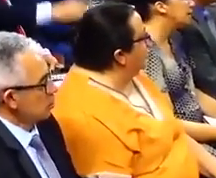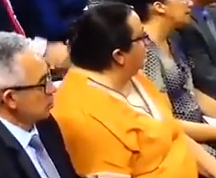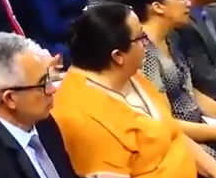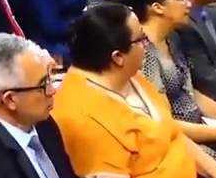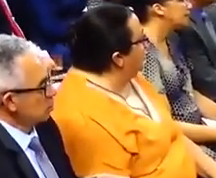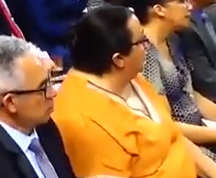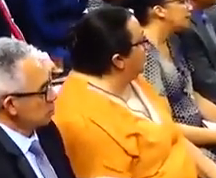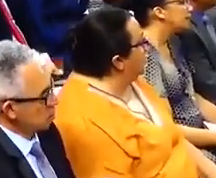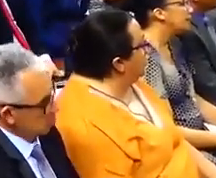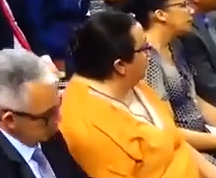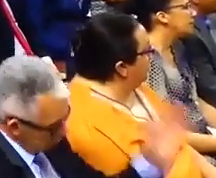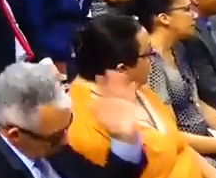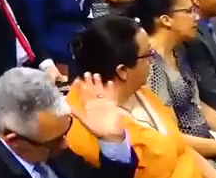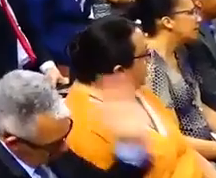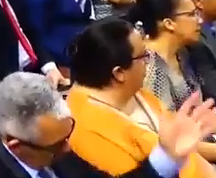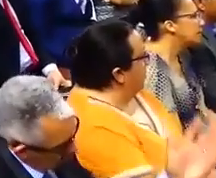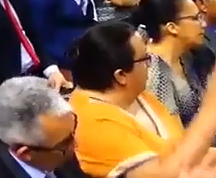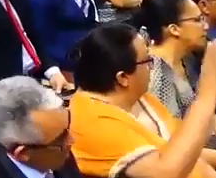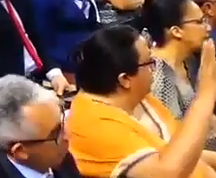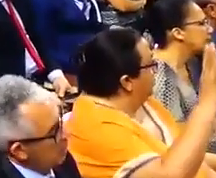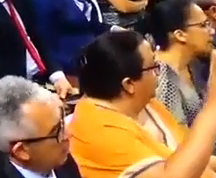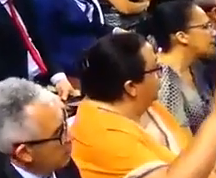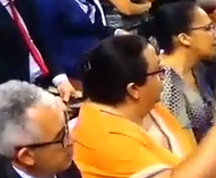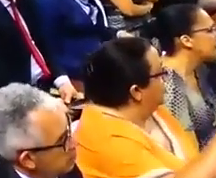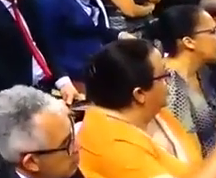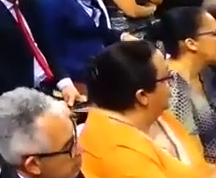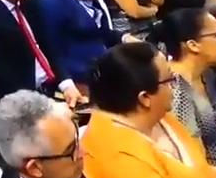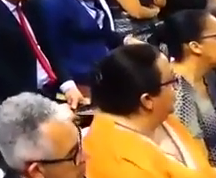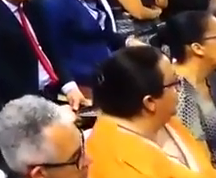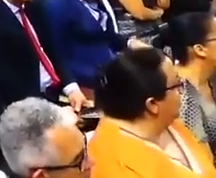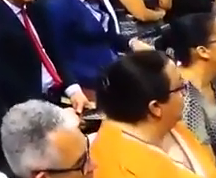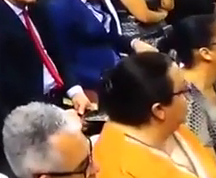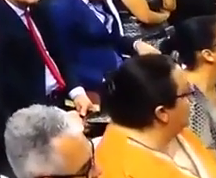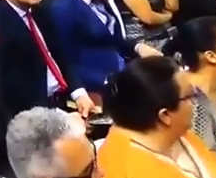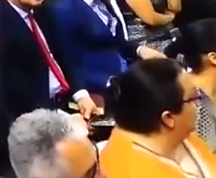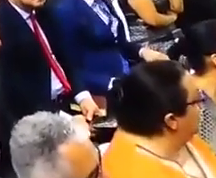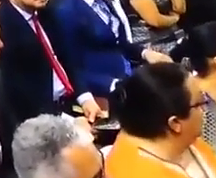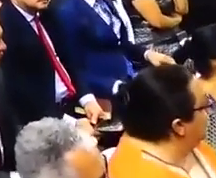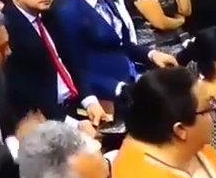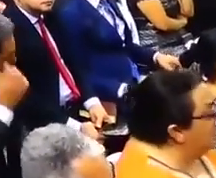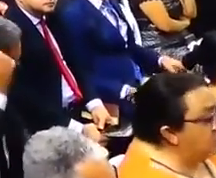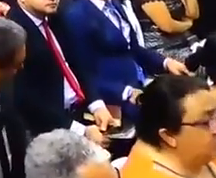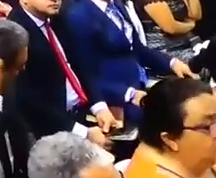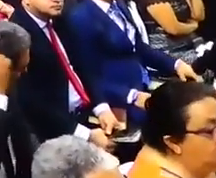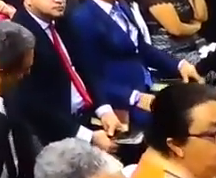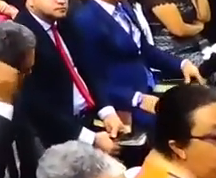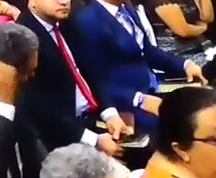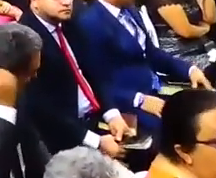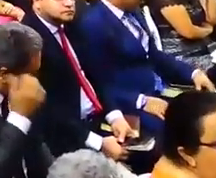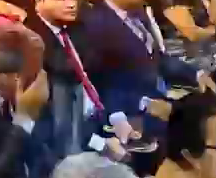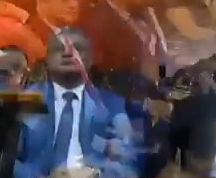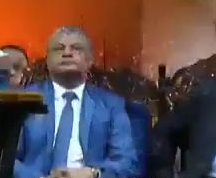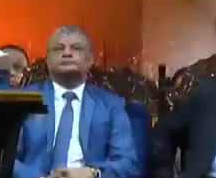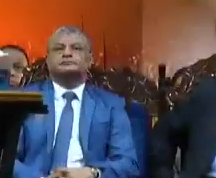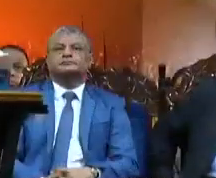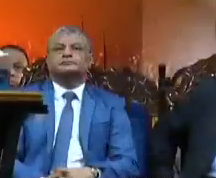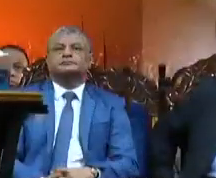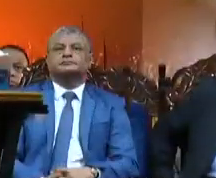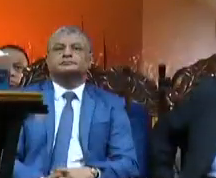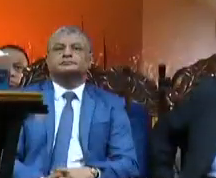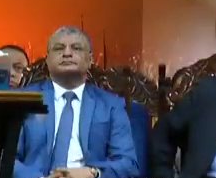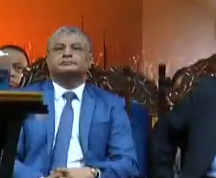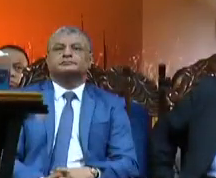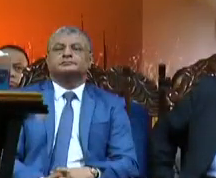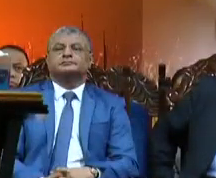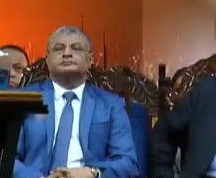forma de louvor por esta verdade, só você que reconhece que Deus, ele não muda, ele é capaz de